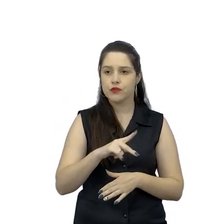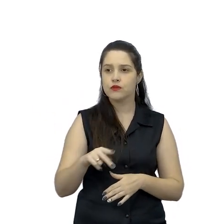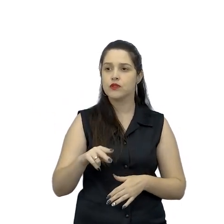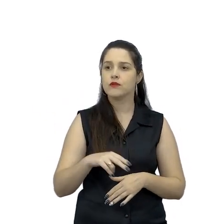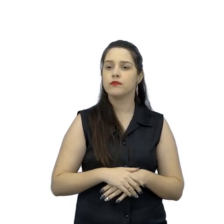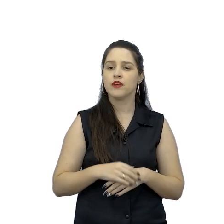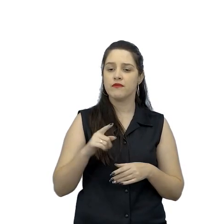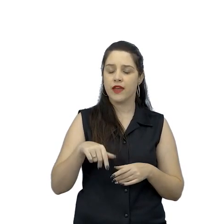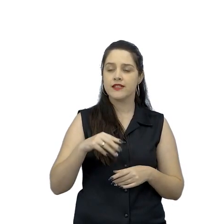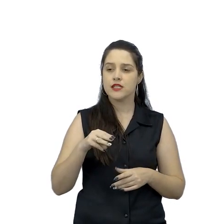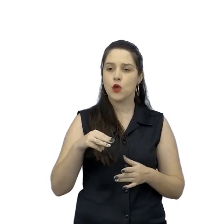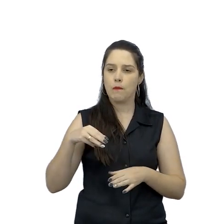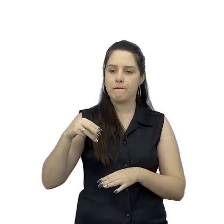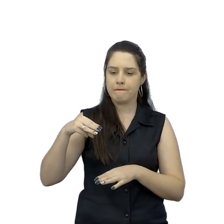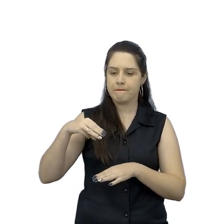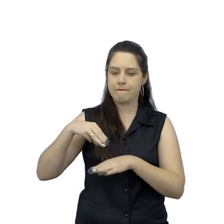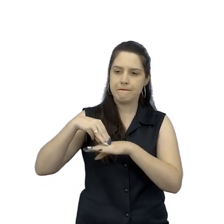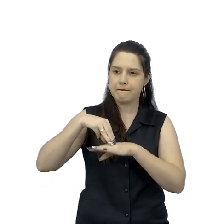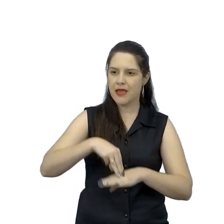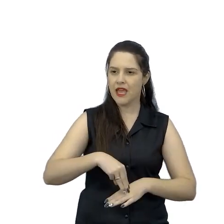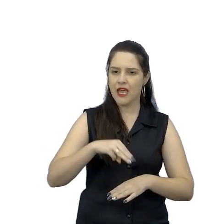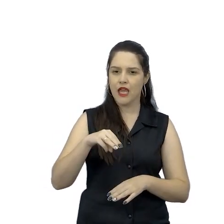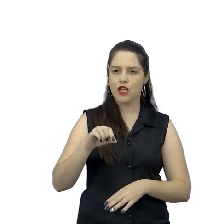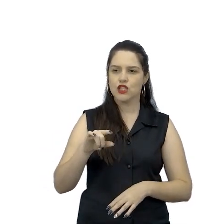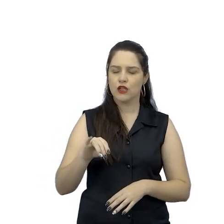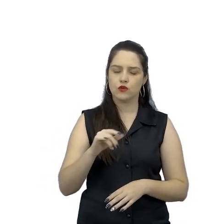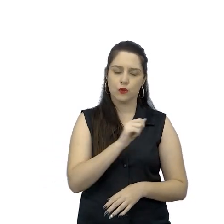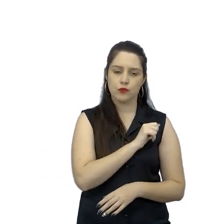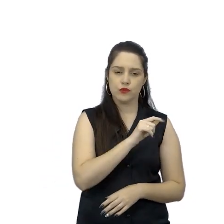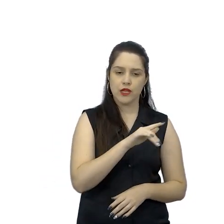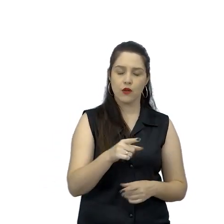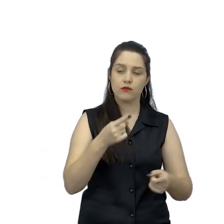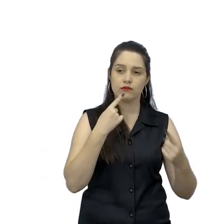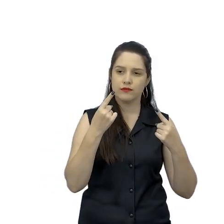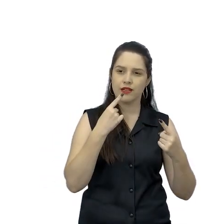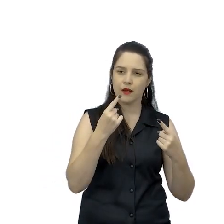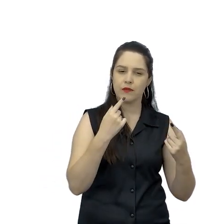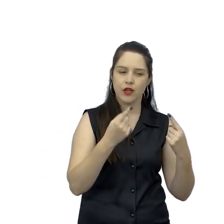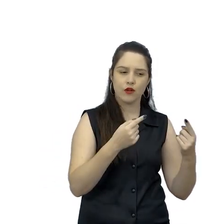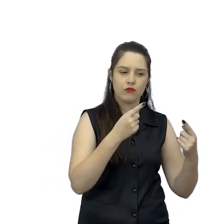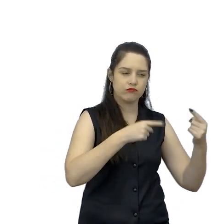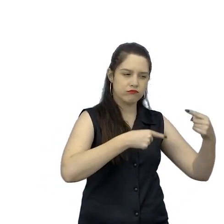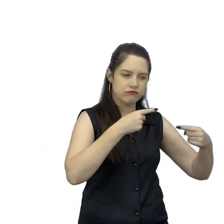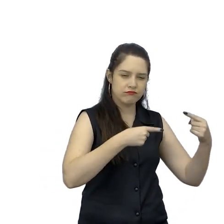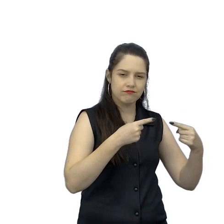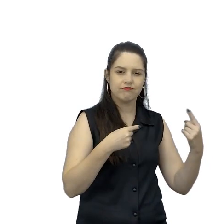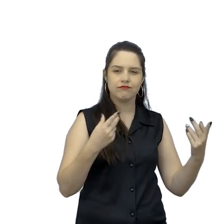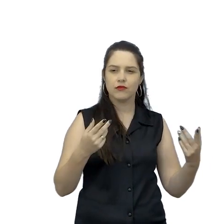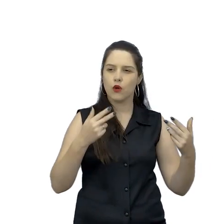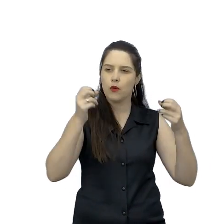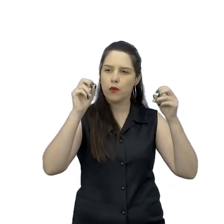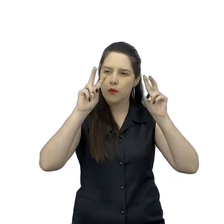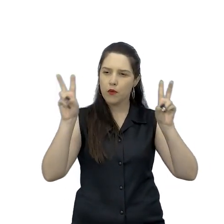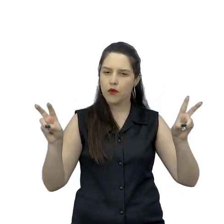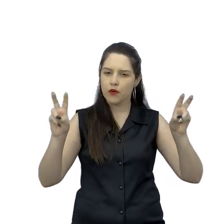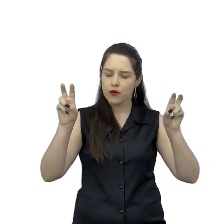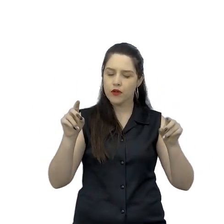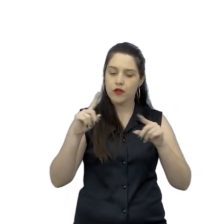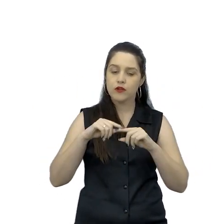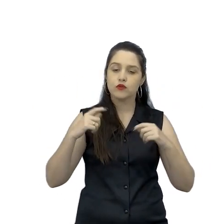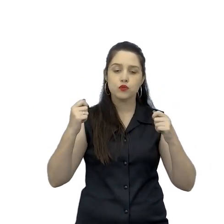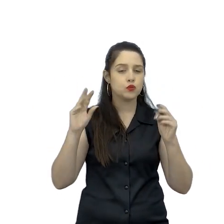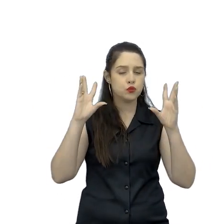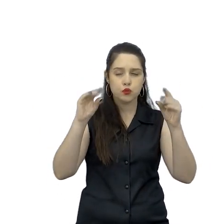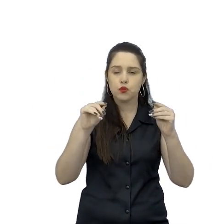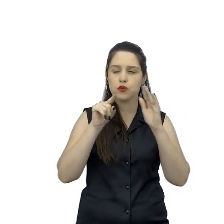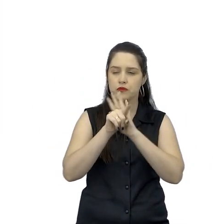ali o mediador e vai fomentar nos alunos um debate, uma discussão sobre tudo que foi